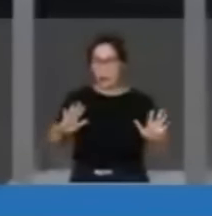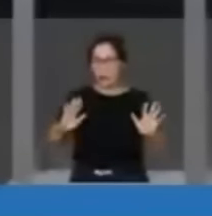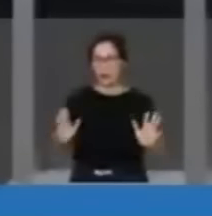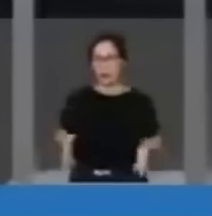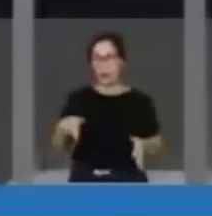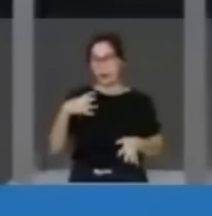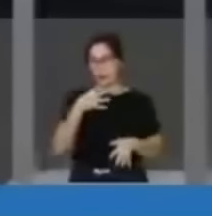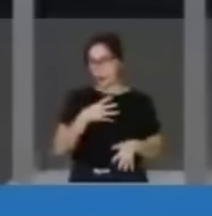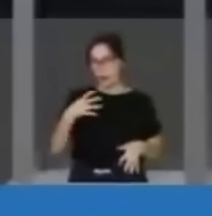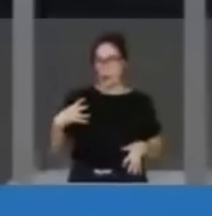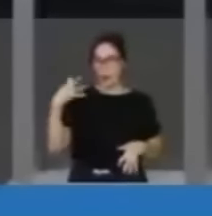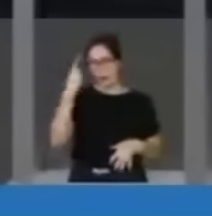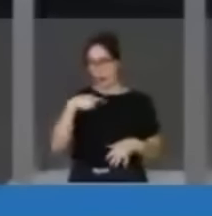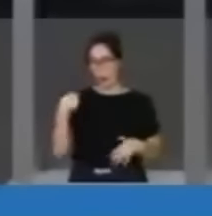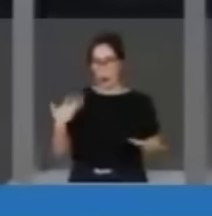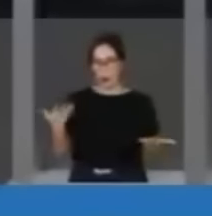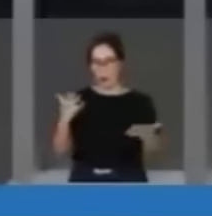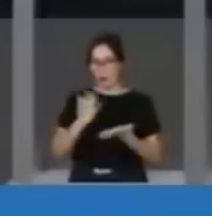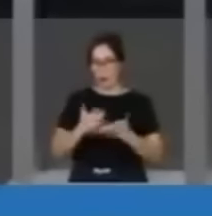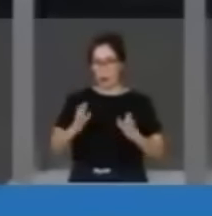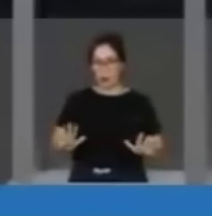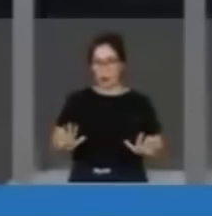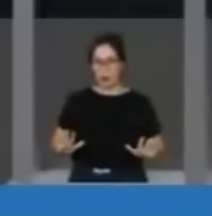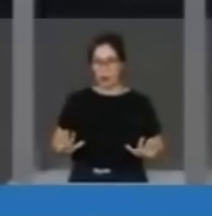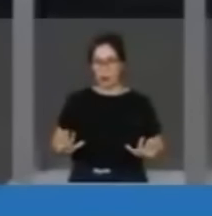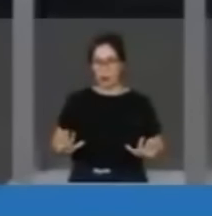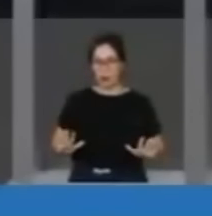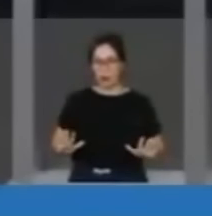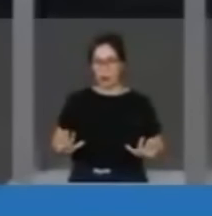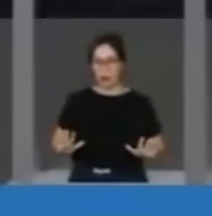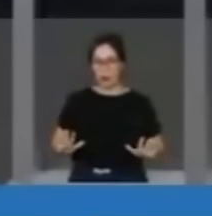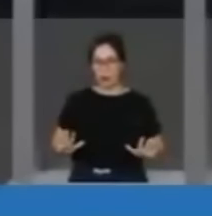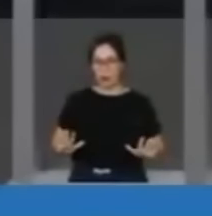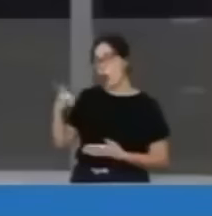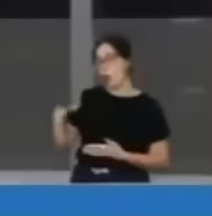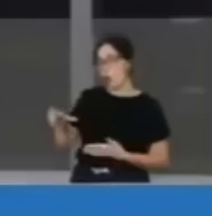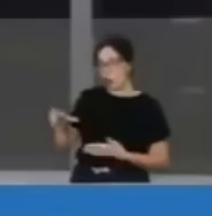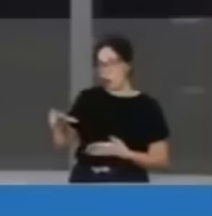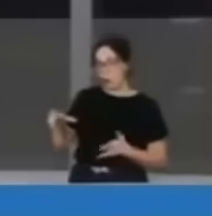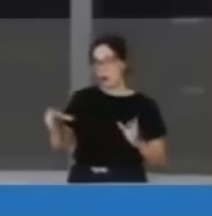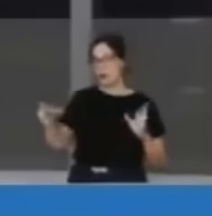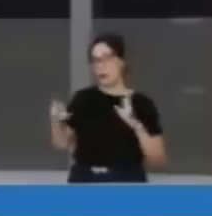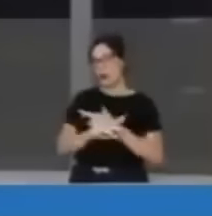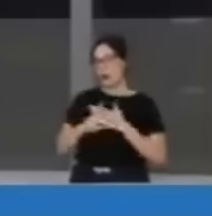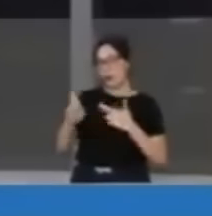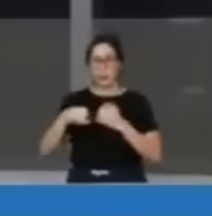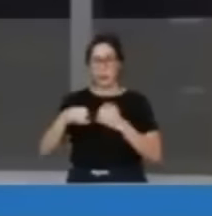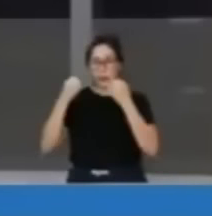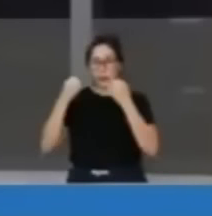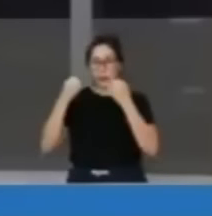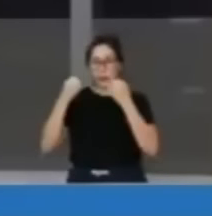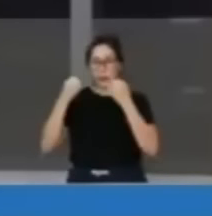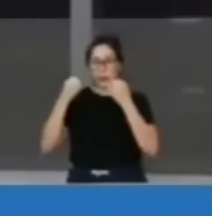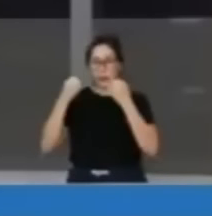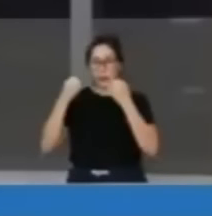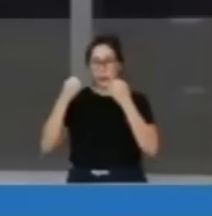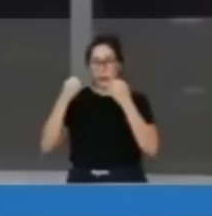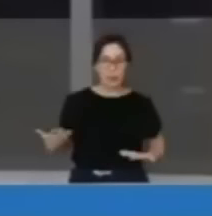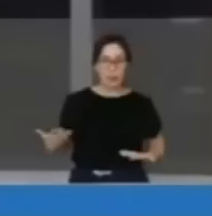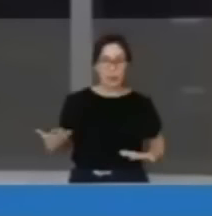de 44 horas. Foi construídas outras formas de relação de trabalho, que é importante nós que